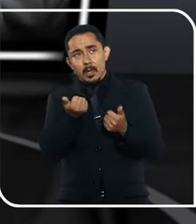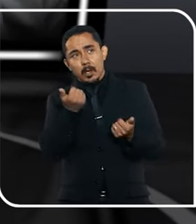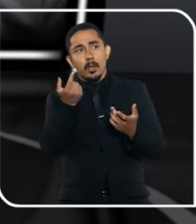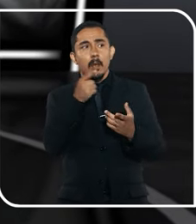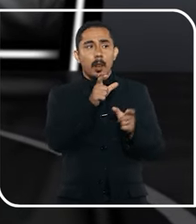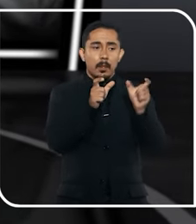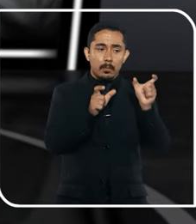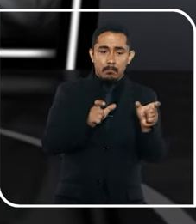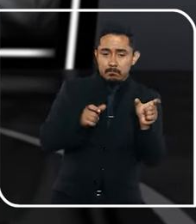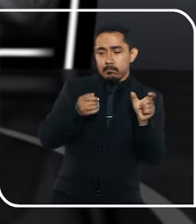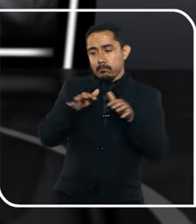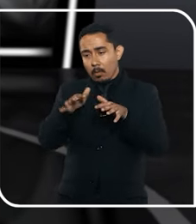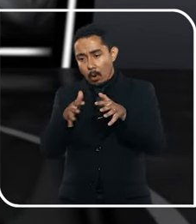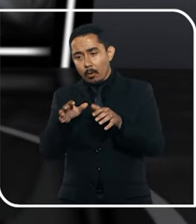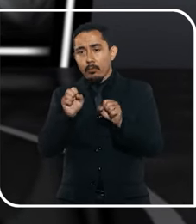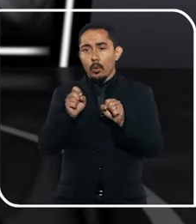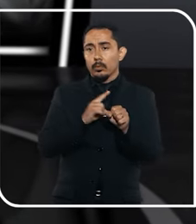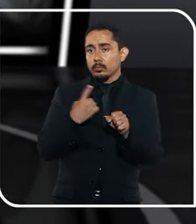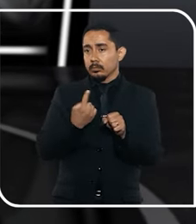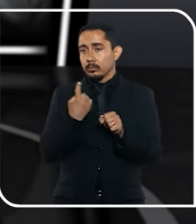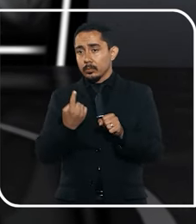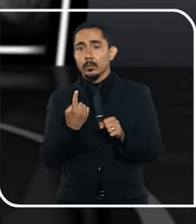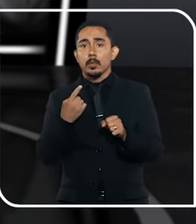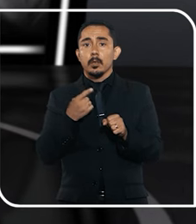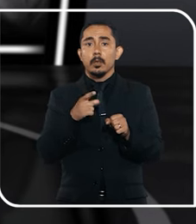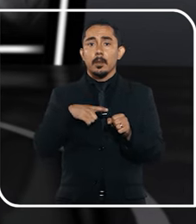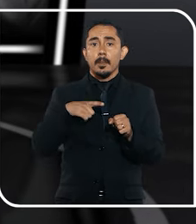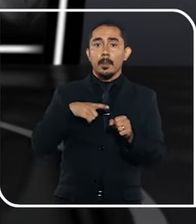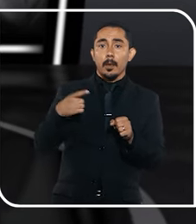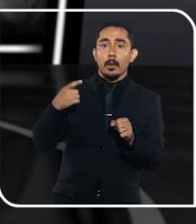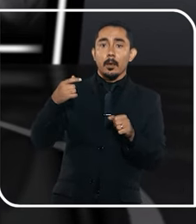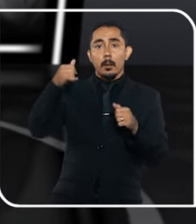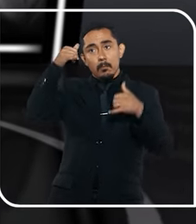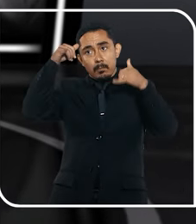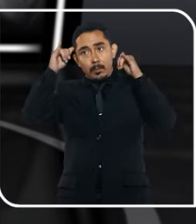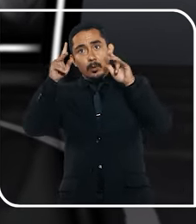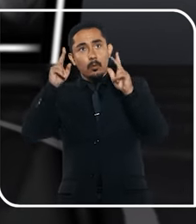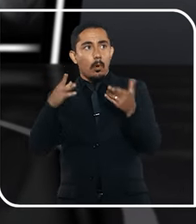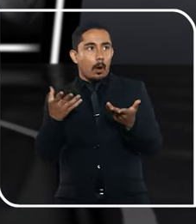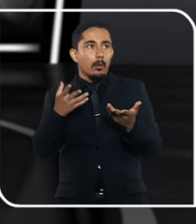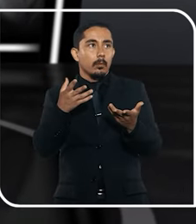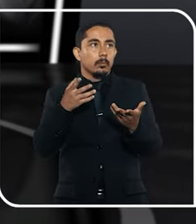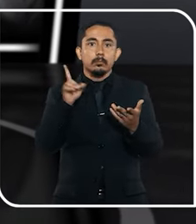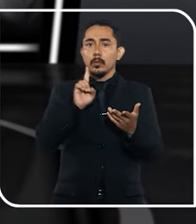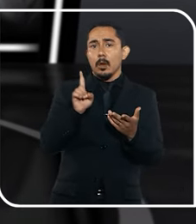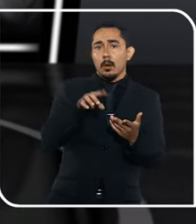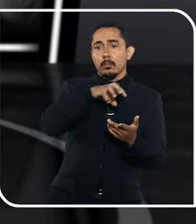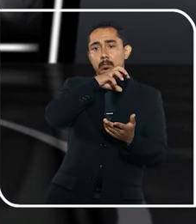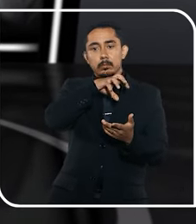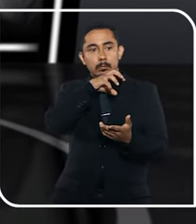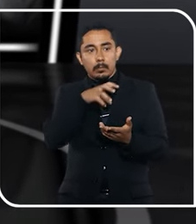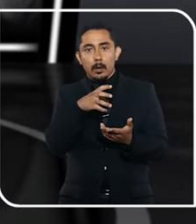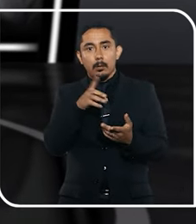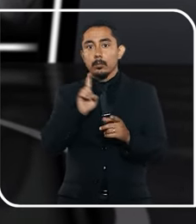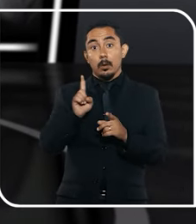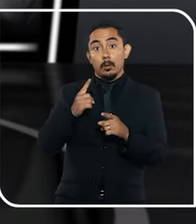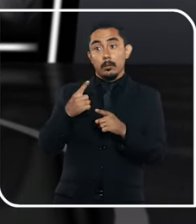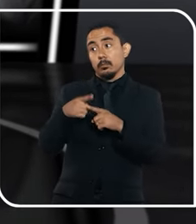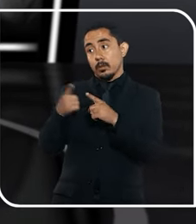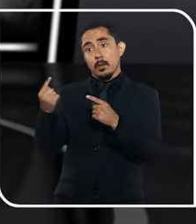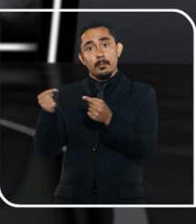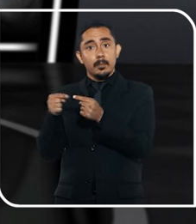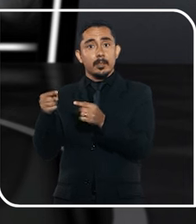vem sem movente, mas você não pode comparar uma cabeça de gado de corte com um animal de estimação, que é praticamente um membro da